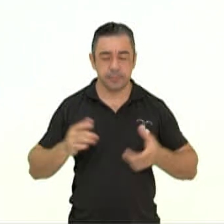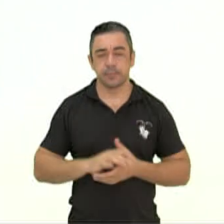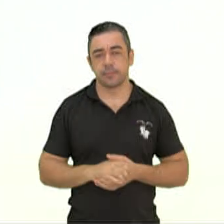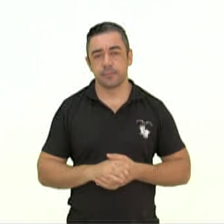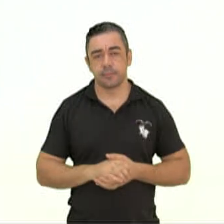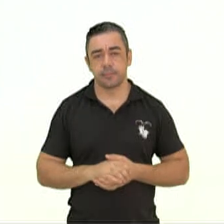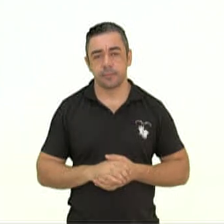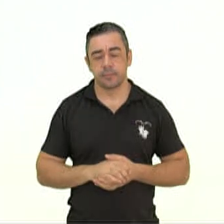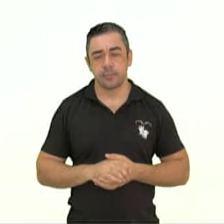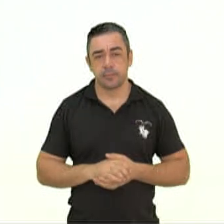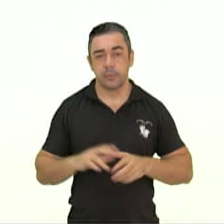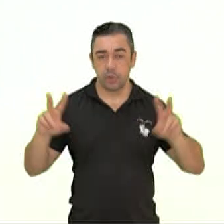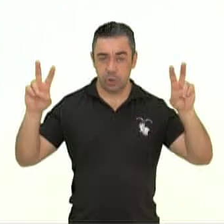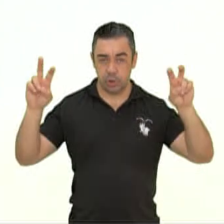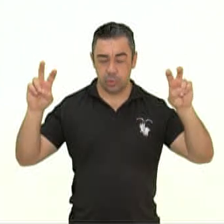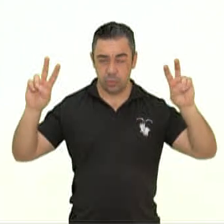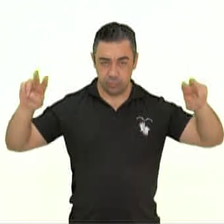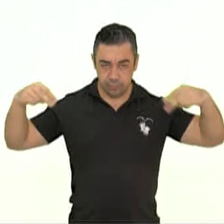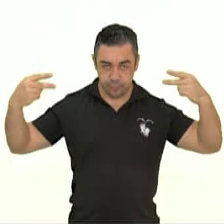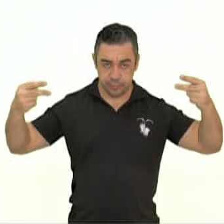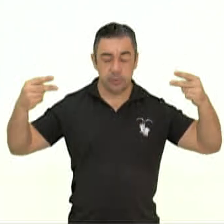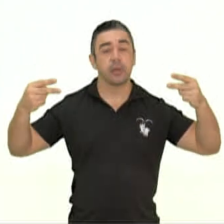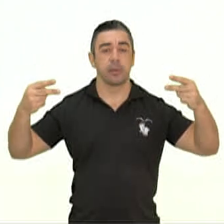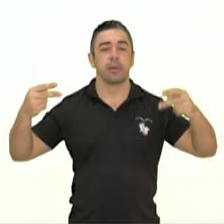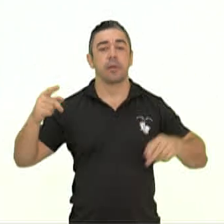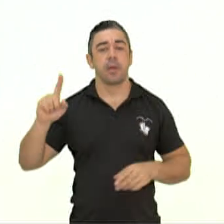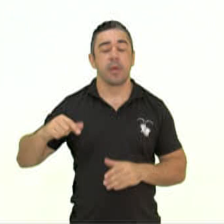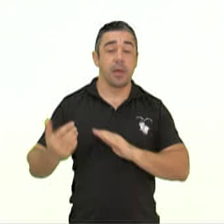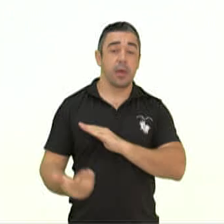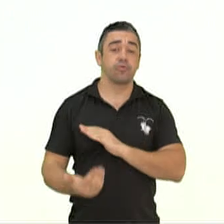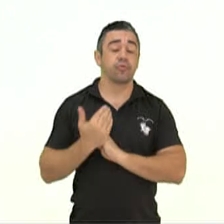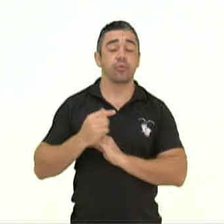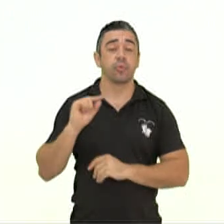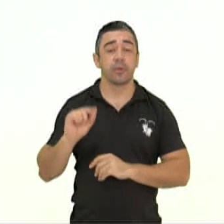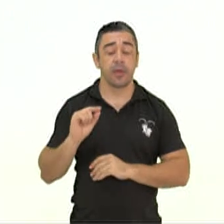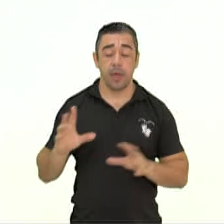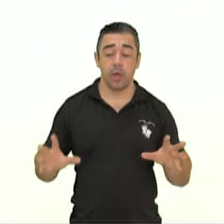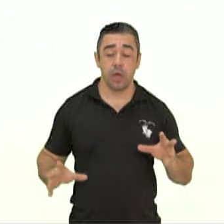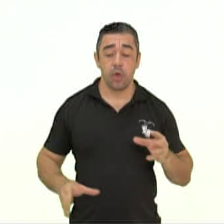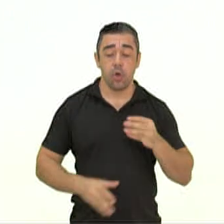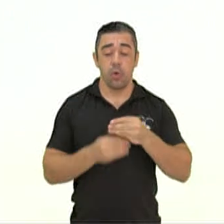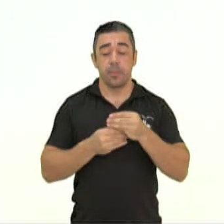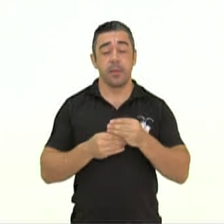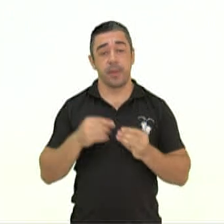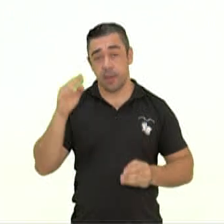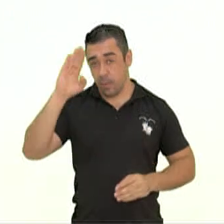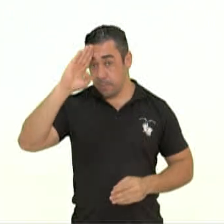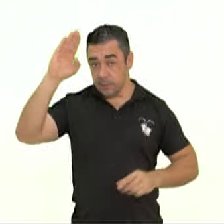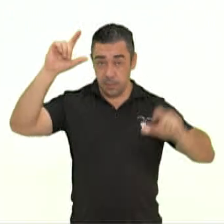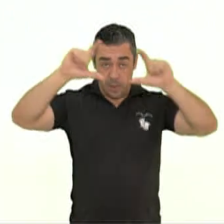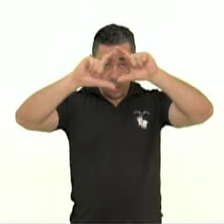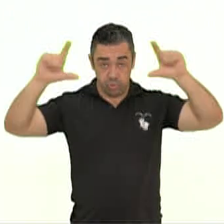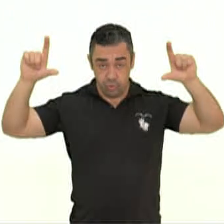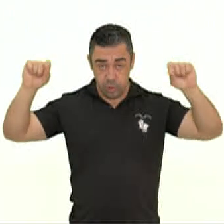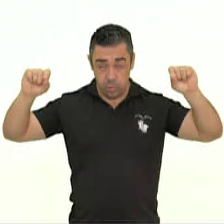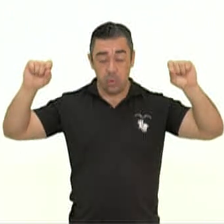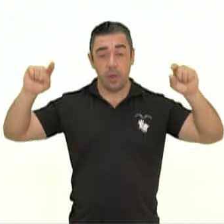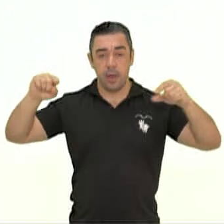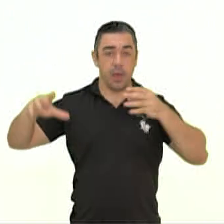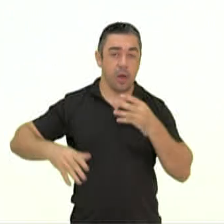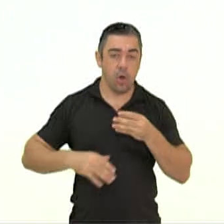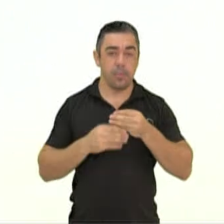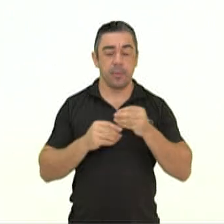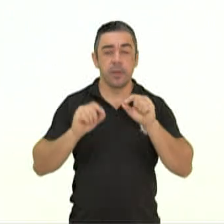O título auxiliar, o subtítulo, sua função é complementar o título principal,